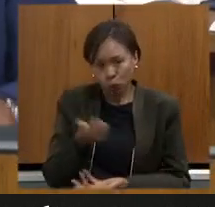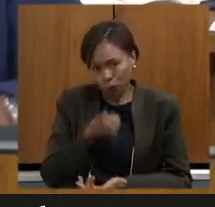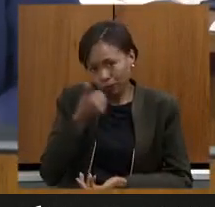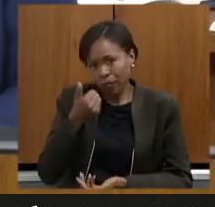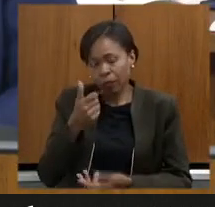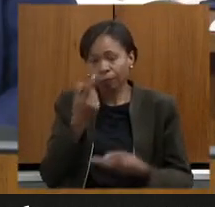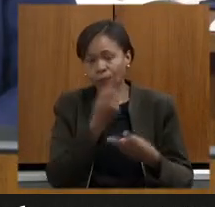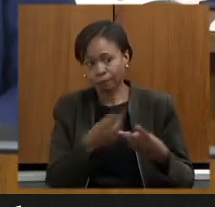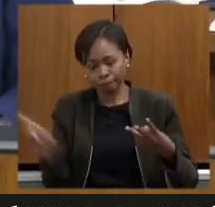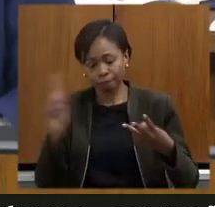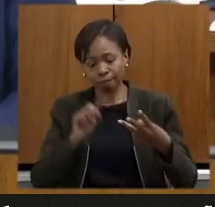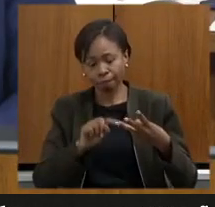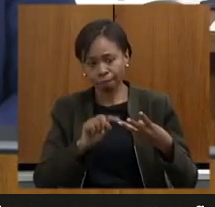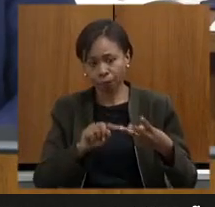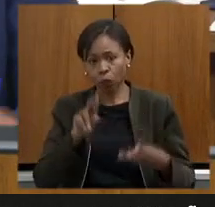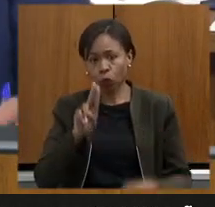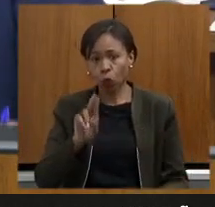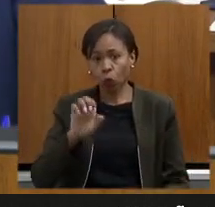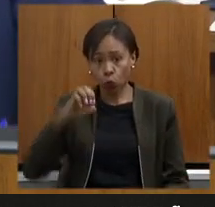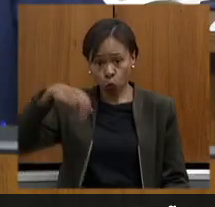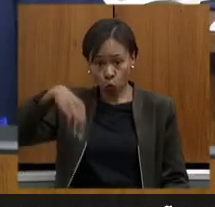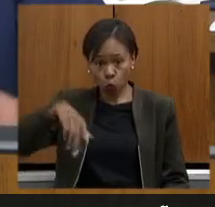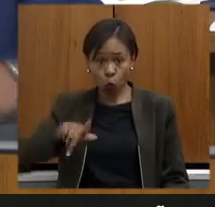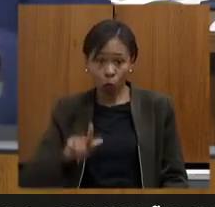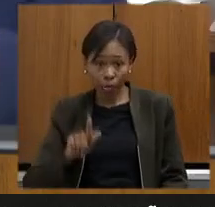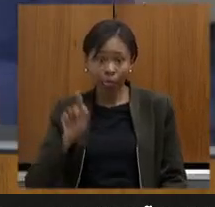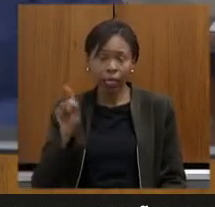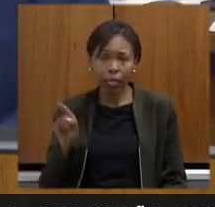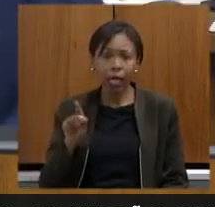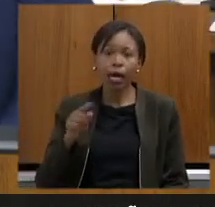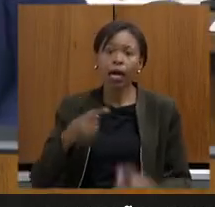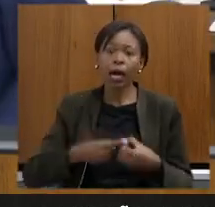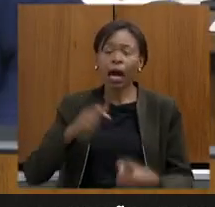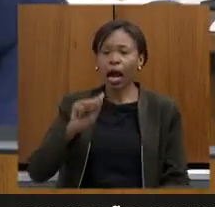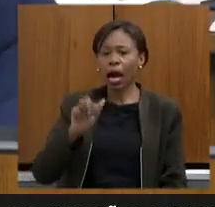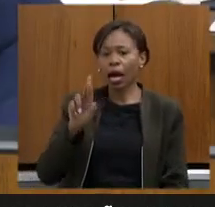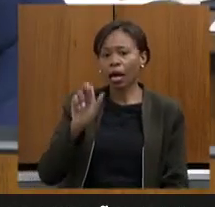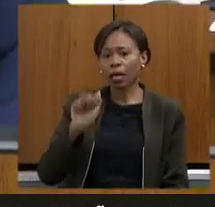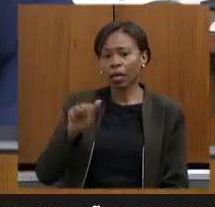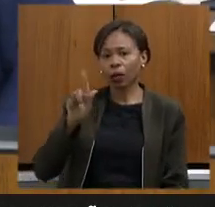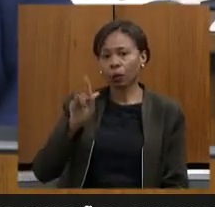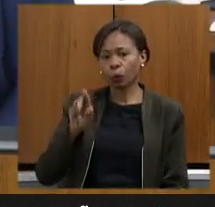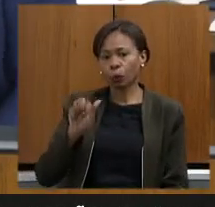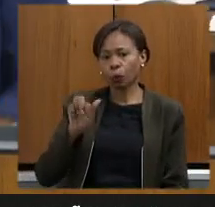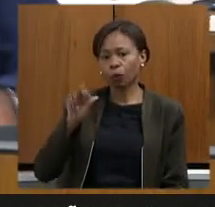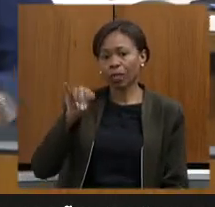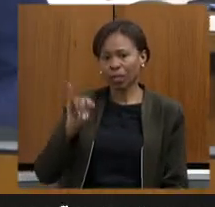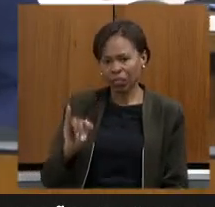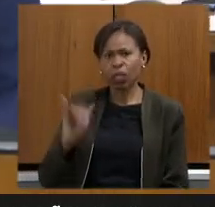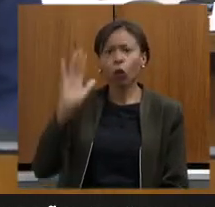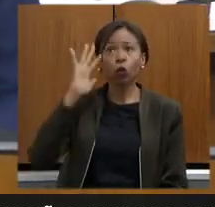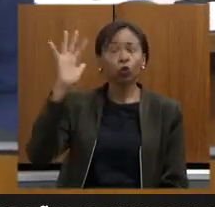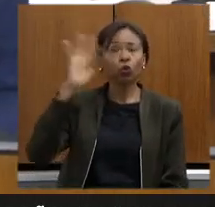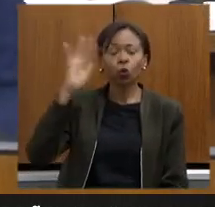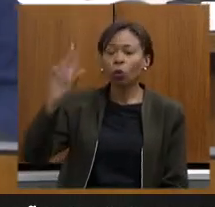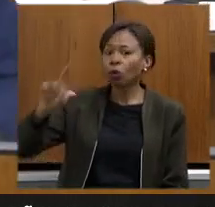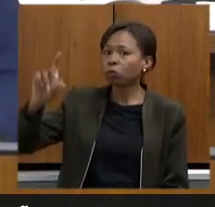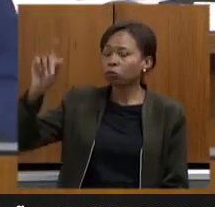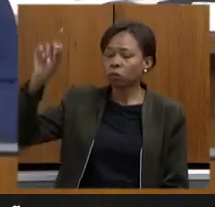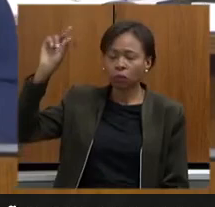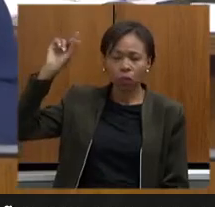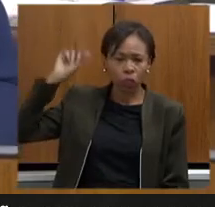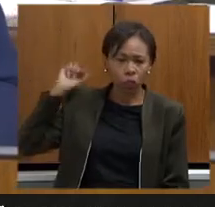para o fim sobre alguém Araguari que a gente sabe que é um sonho antigo Nossa Araguari mas de toda a região a importância de